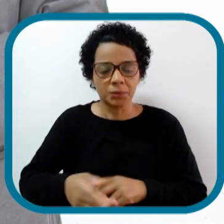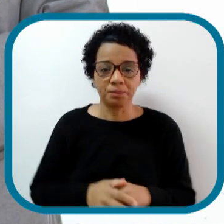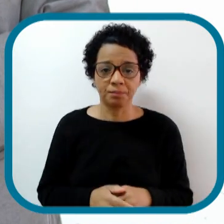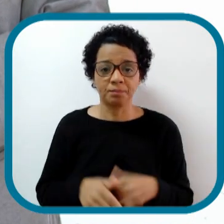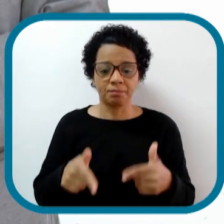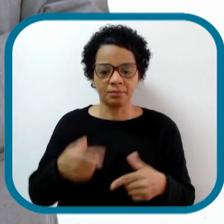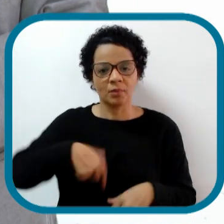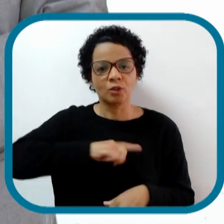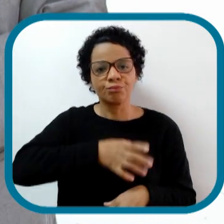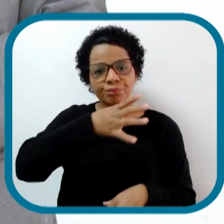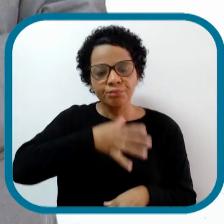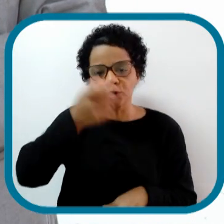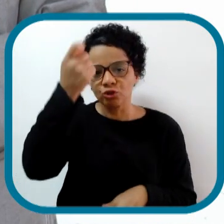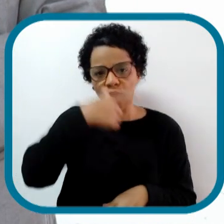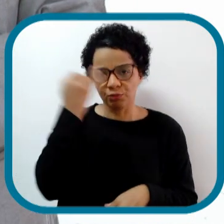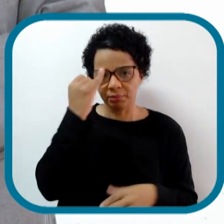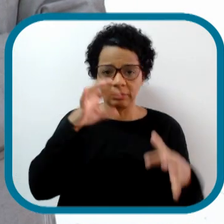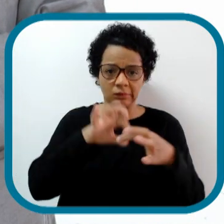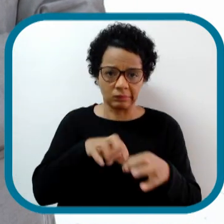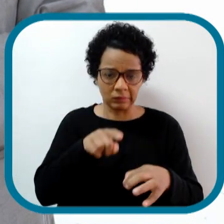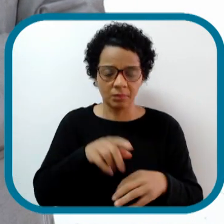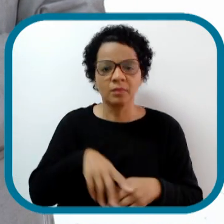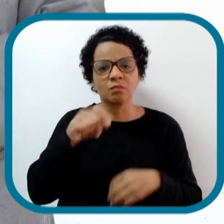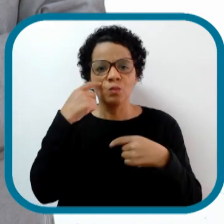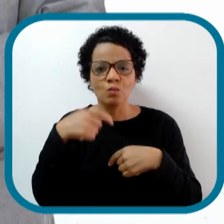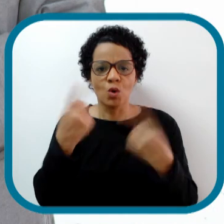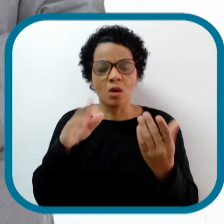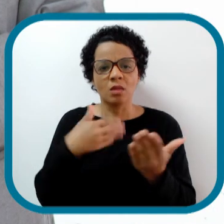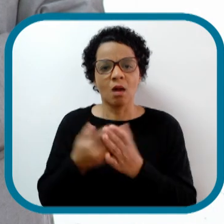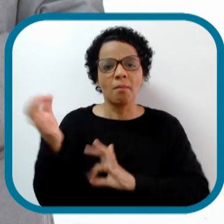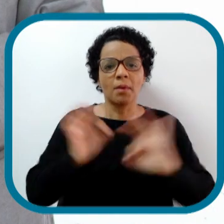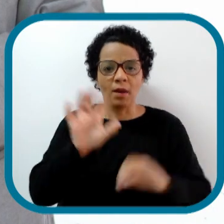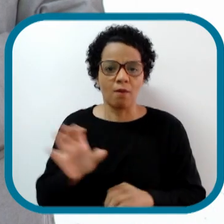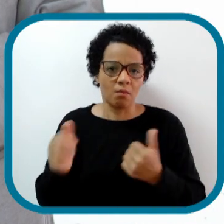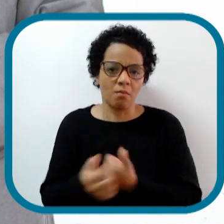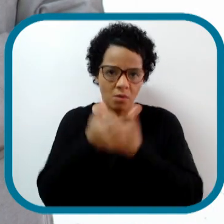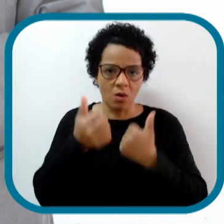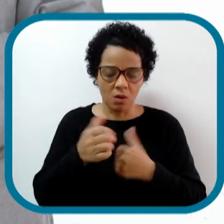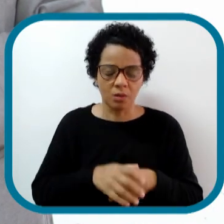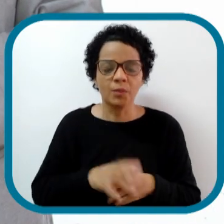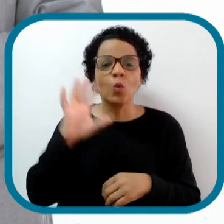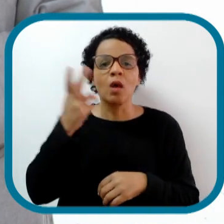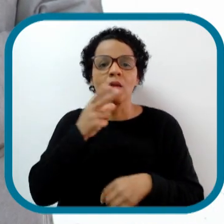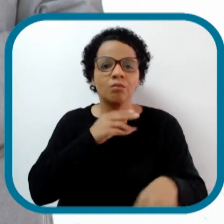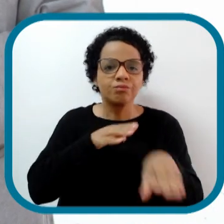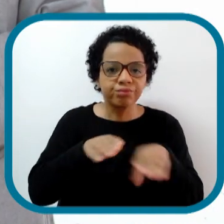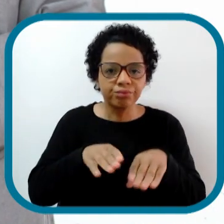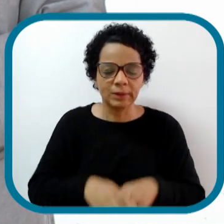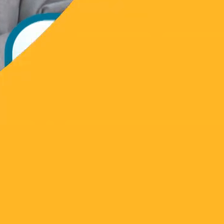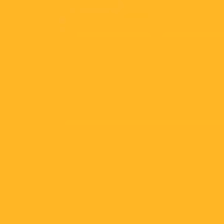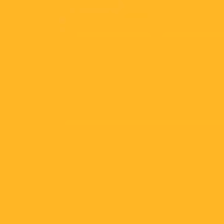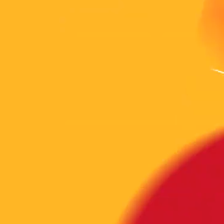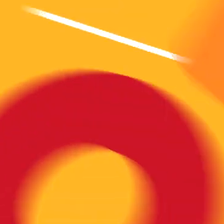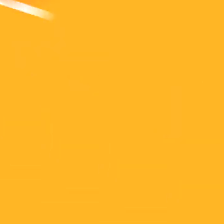acontecer? No Senta-te e Explica, desmistificamos os mitos sobre os sismos e mostramos como te podes preparar da melhor forma para quando a terra